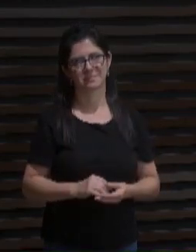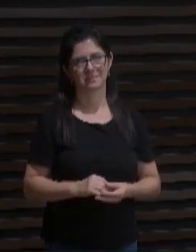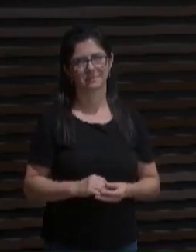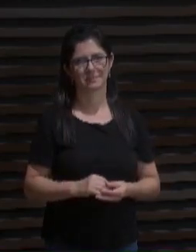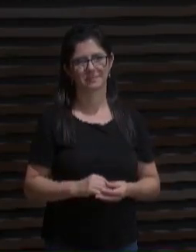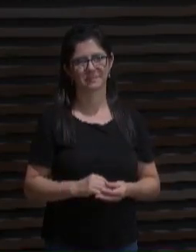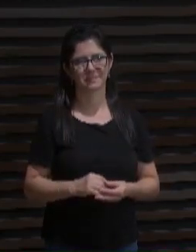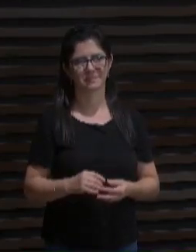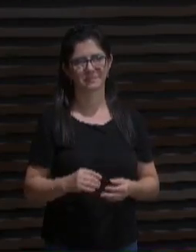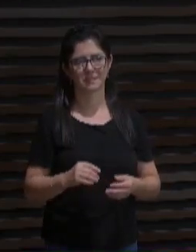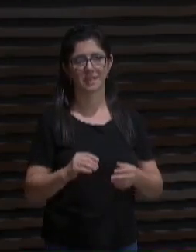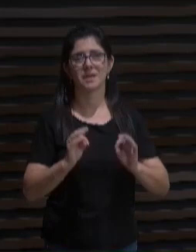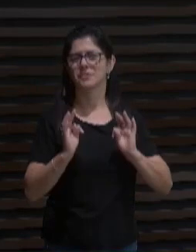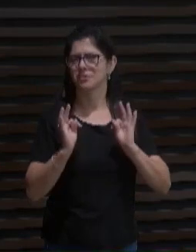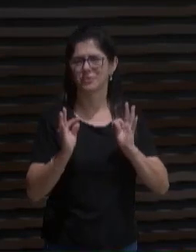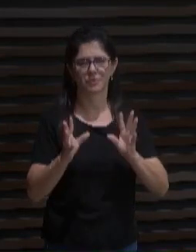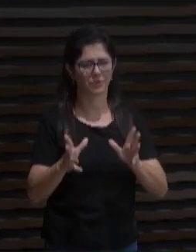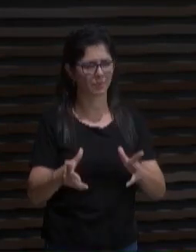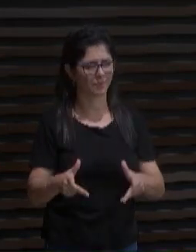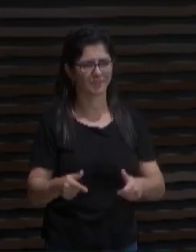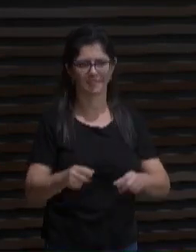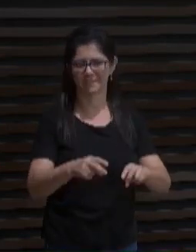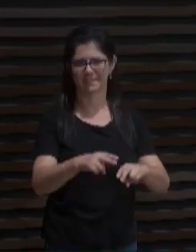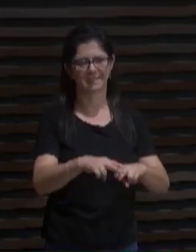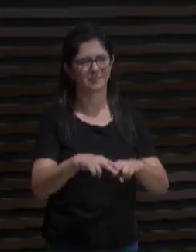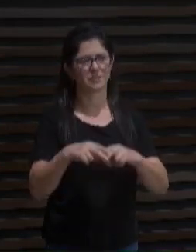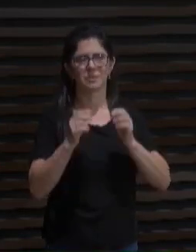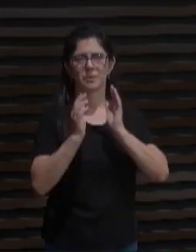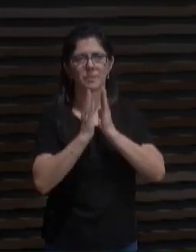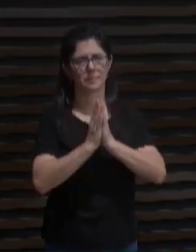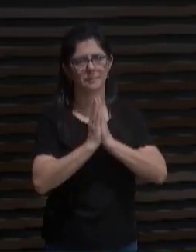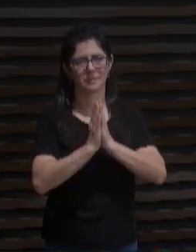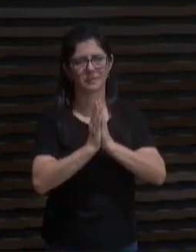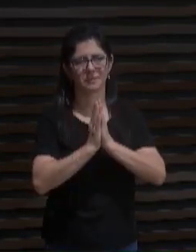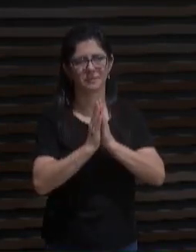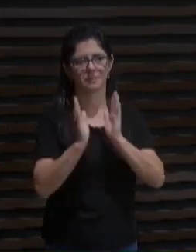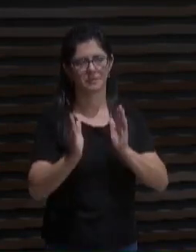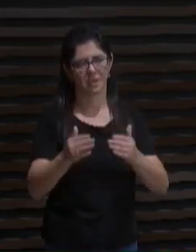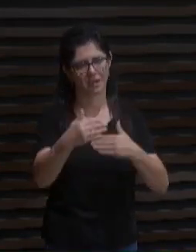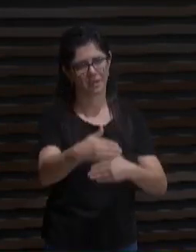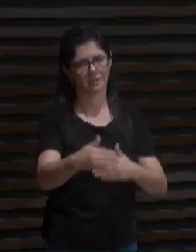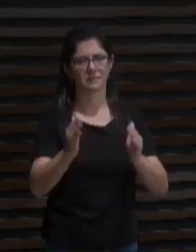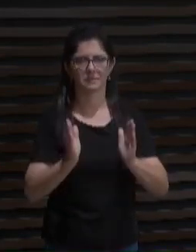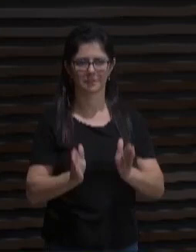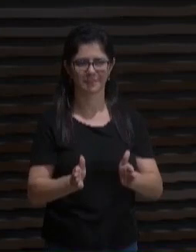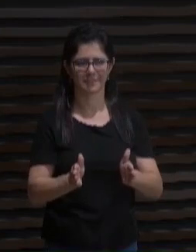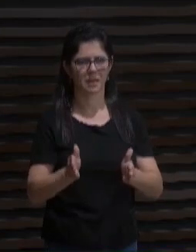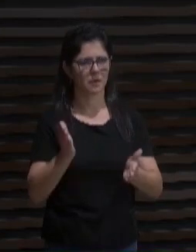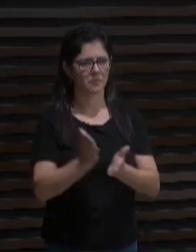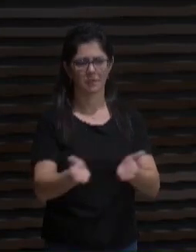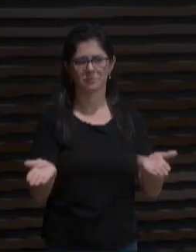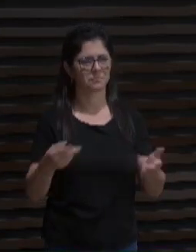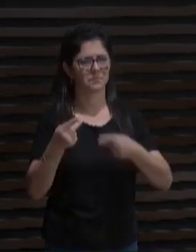de desculpa de oração vai ser colocado lá na porta. Que em nome de Jesus vai acabar esse negócio. Ah, não sei orar. Ah, eu